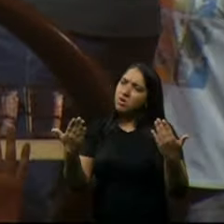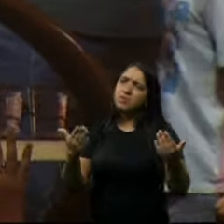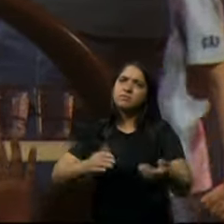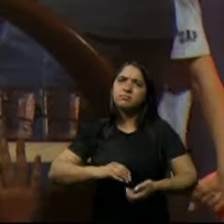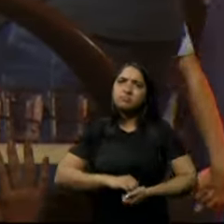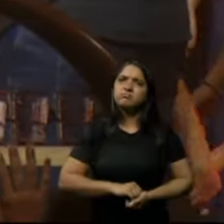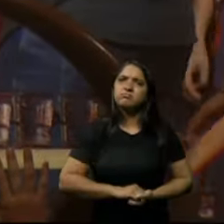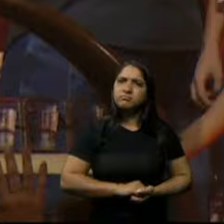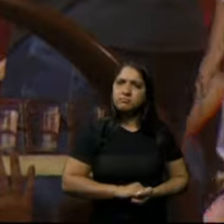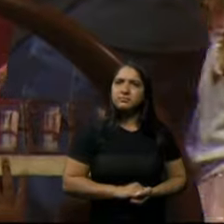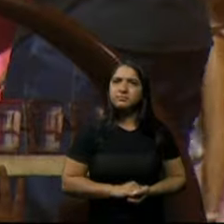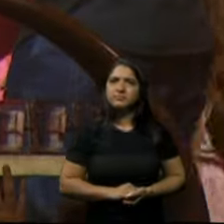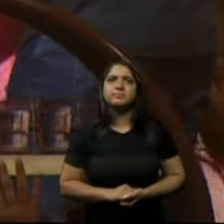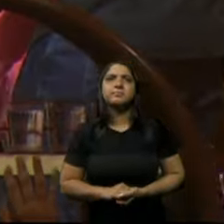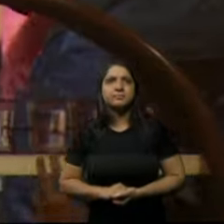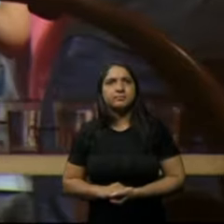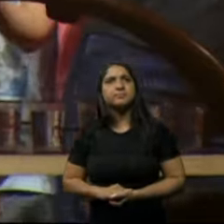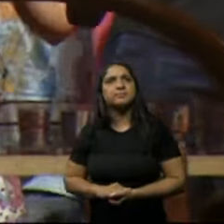E aí